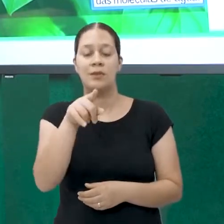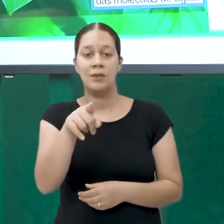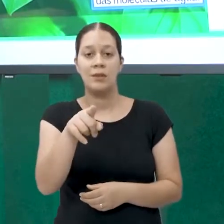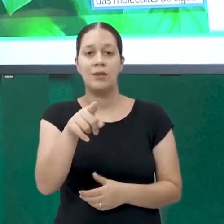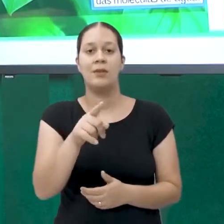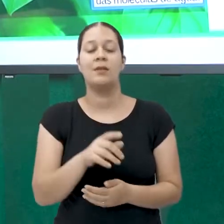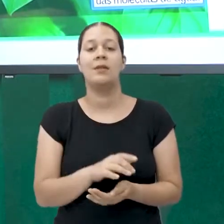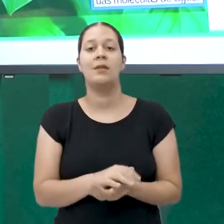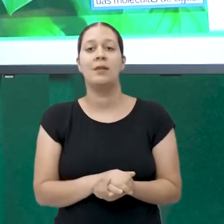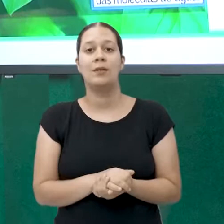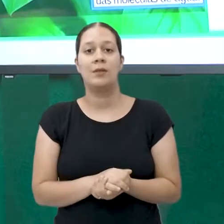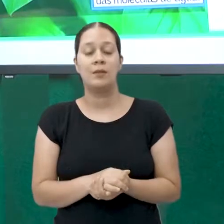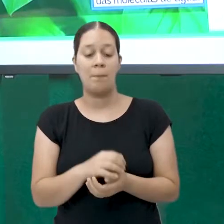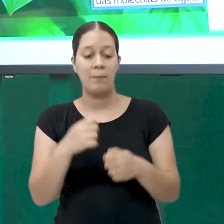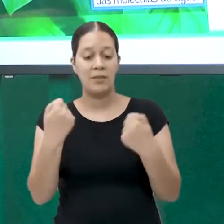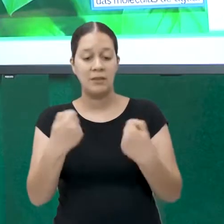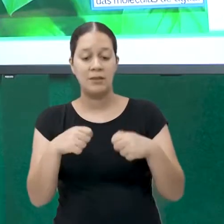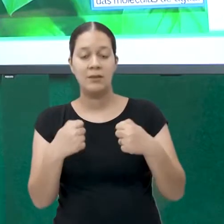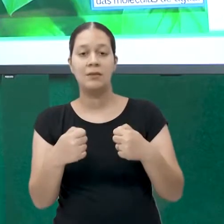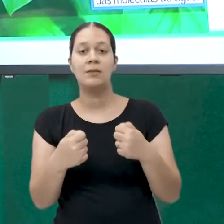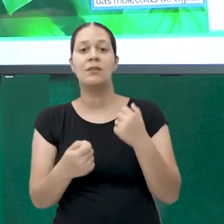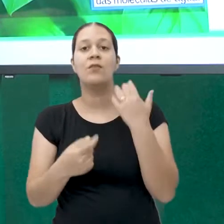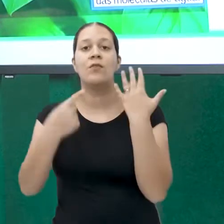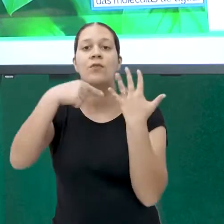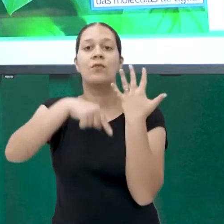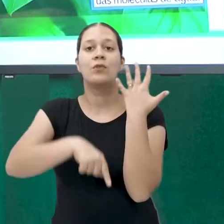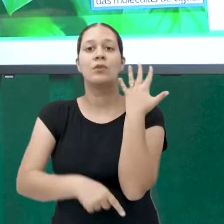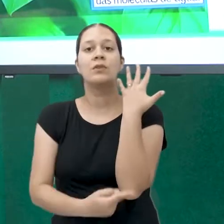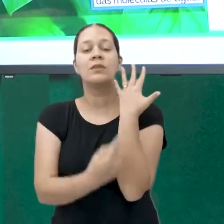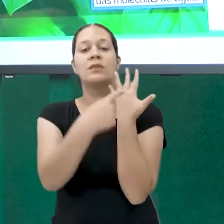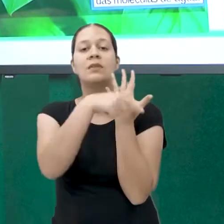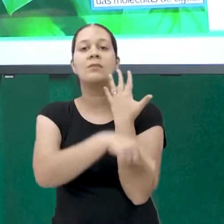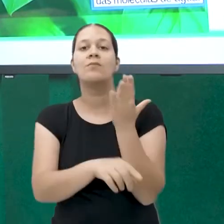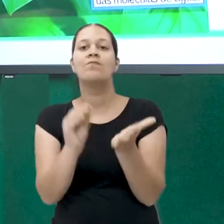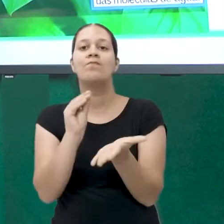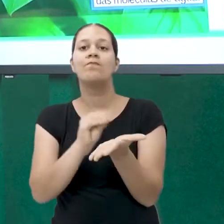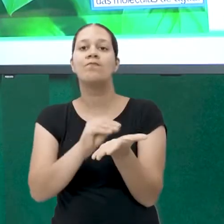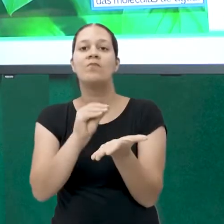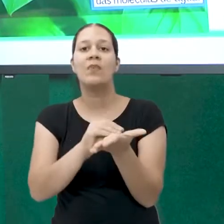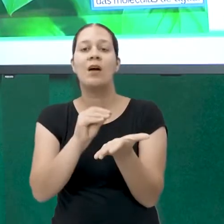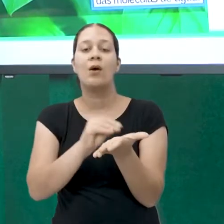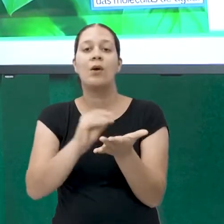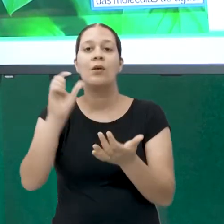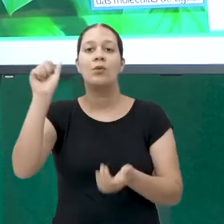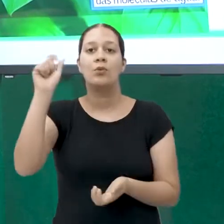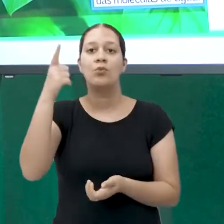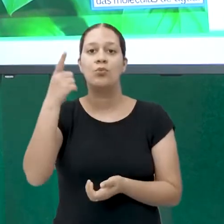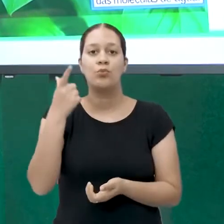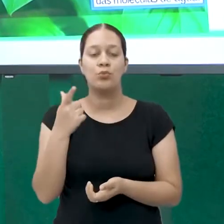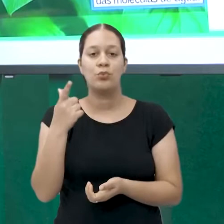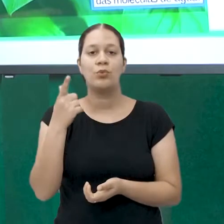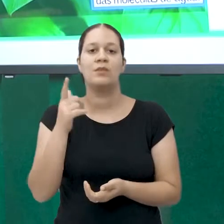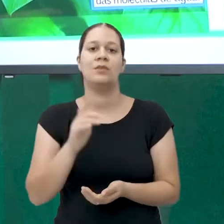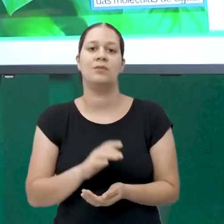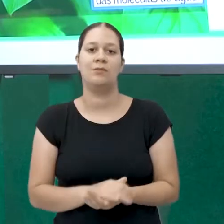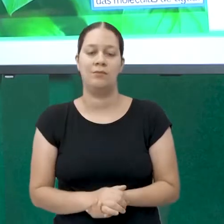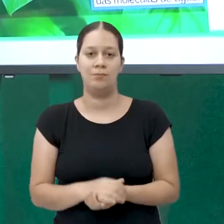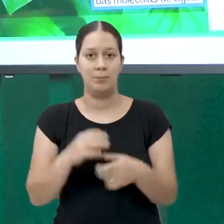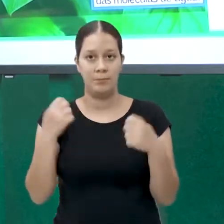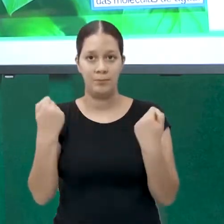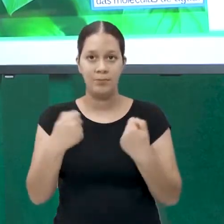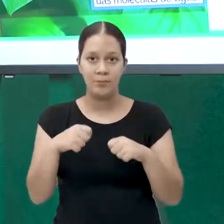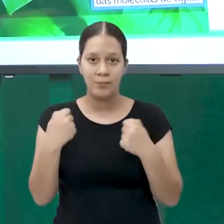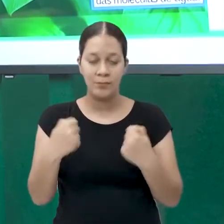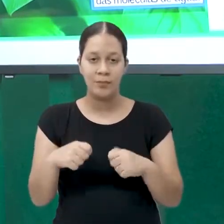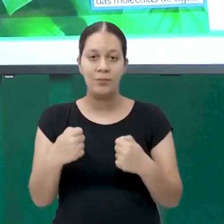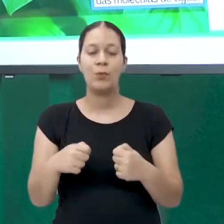tá? Você juntou aqui, beleza. Mas para ter fotossíntese tem que ter o quê? luz. Tem que ter luz solar. Então você pega a planta